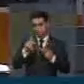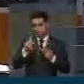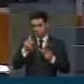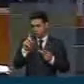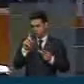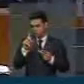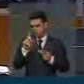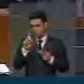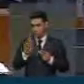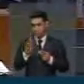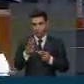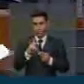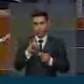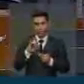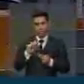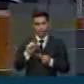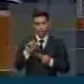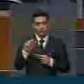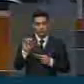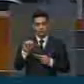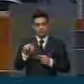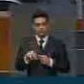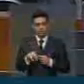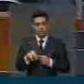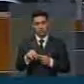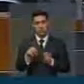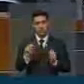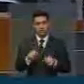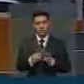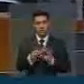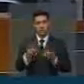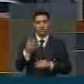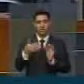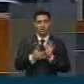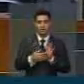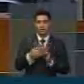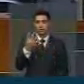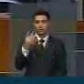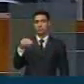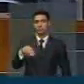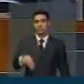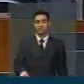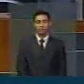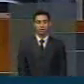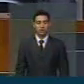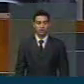palavra ao deputado Paz Landim. Vossa Excelência disporá de até 4 minutos.